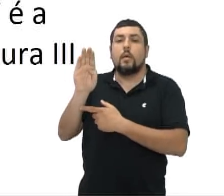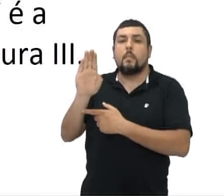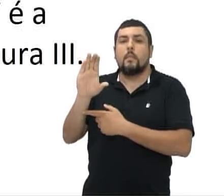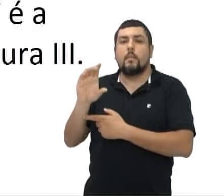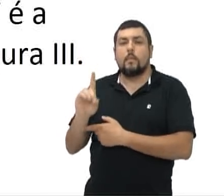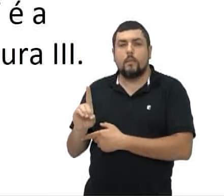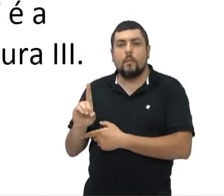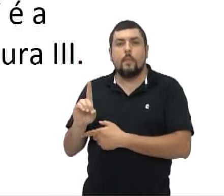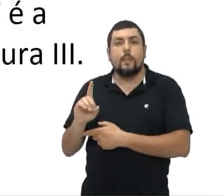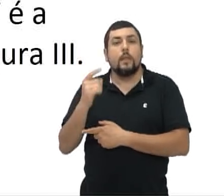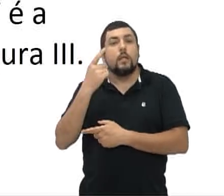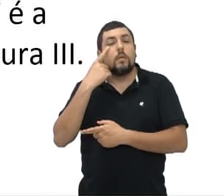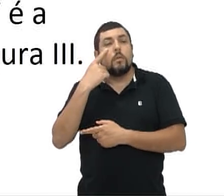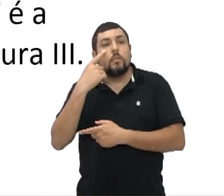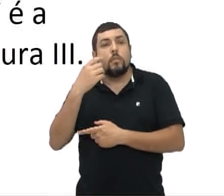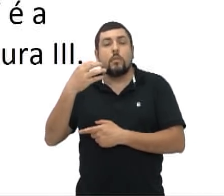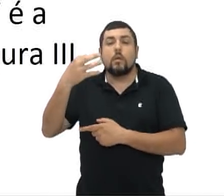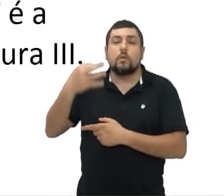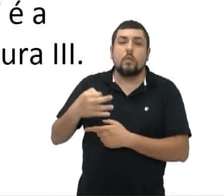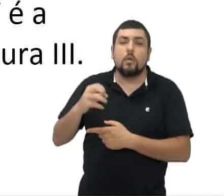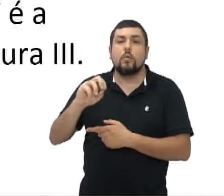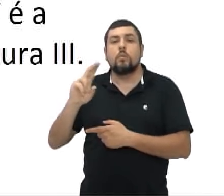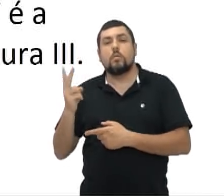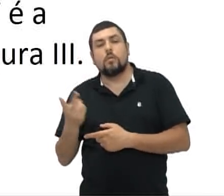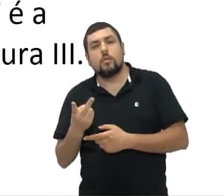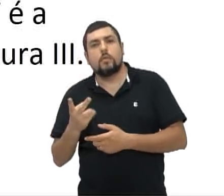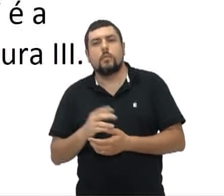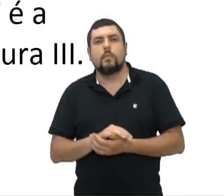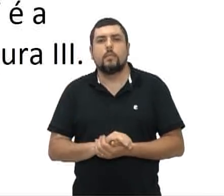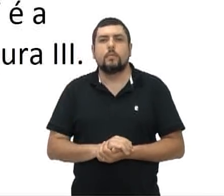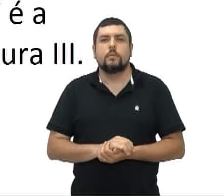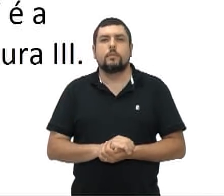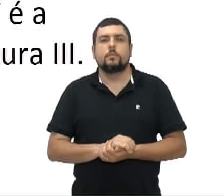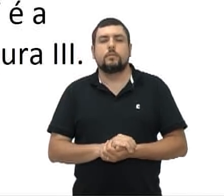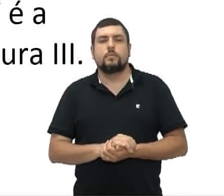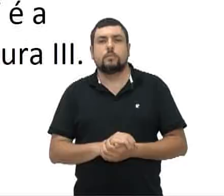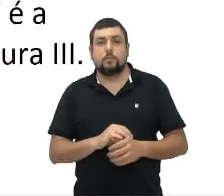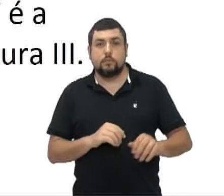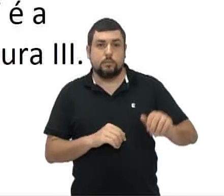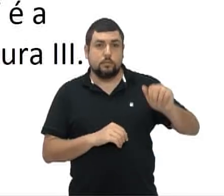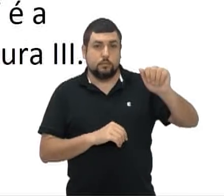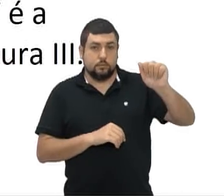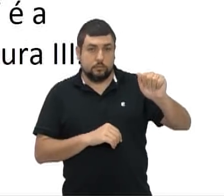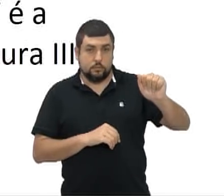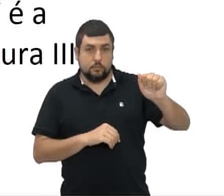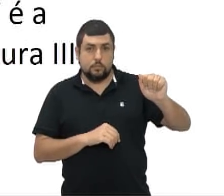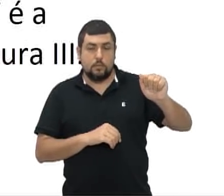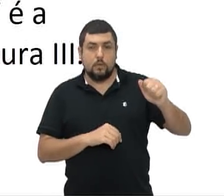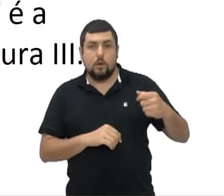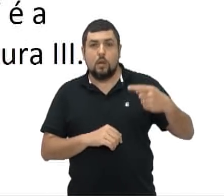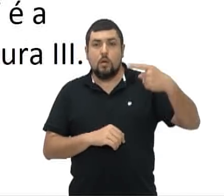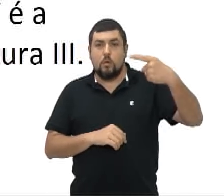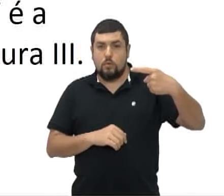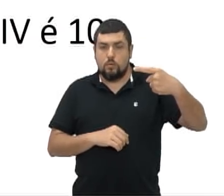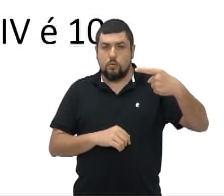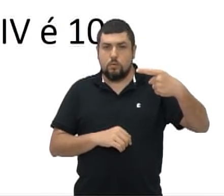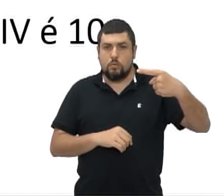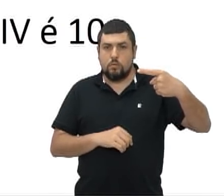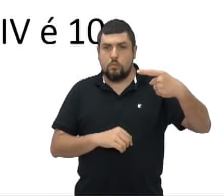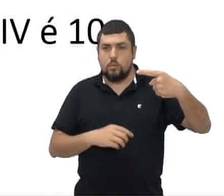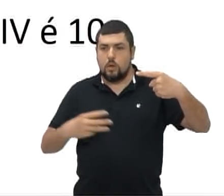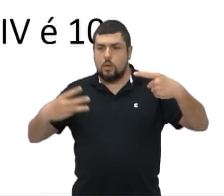para você. A alternativa A, ela diz que o perímetro da figura 1 é igual ao perímetro da figura